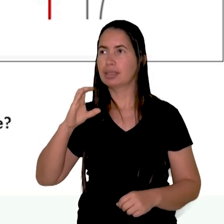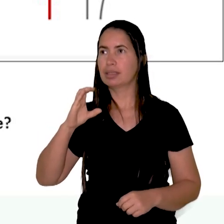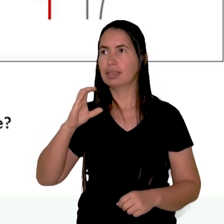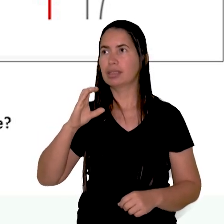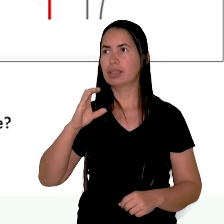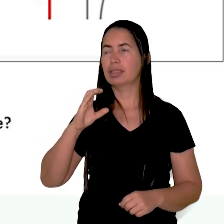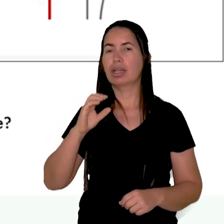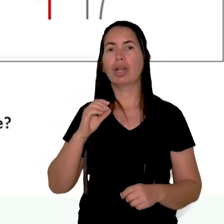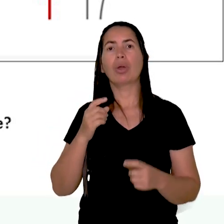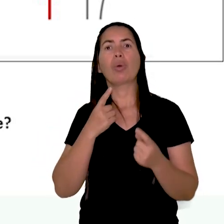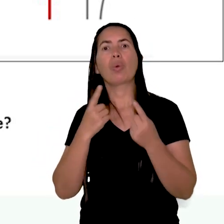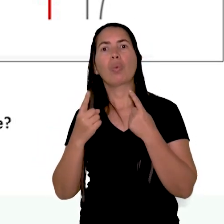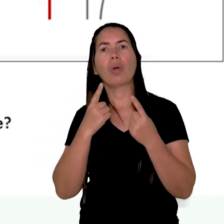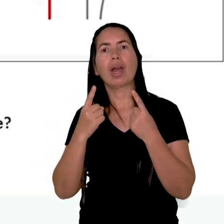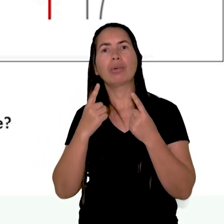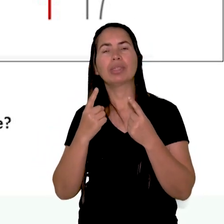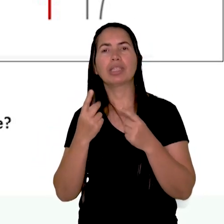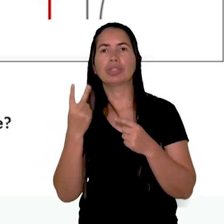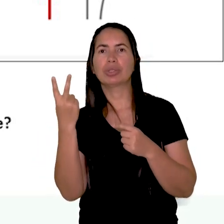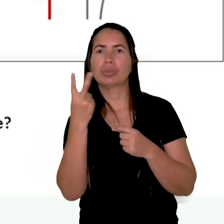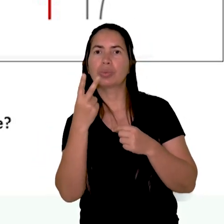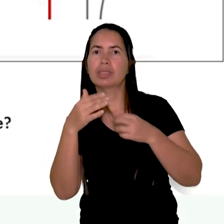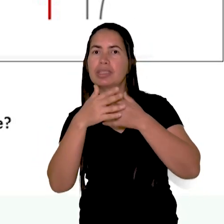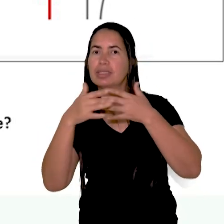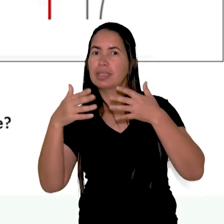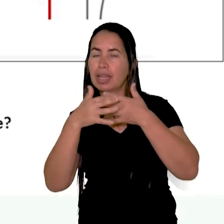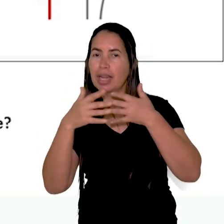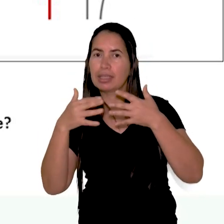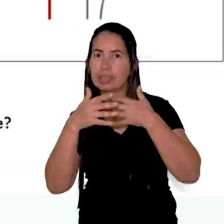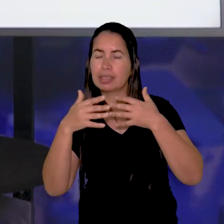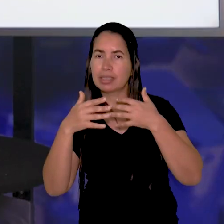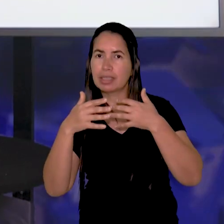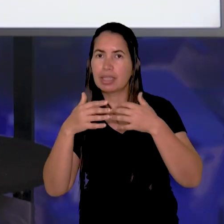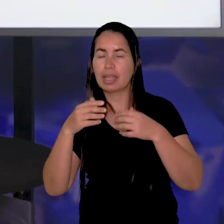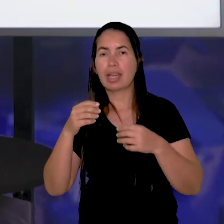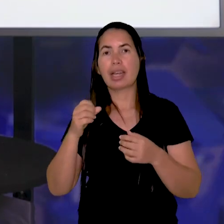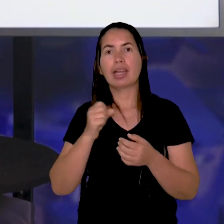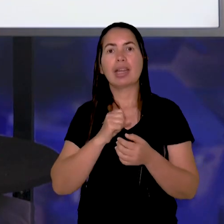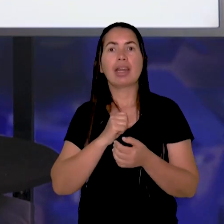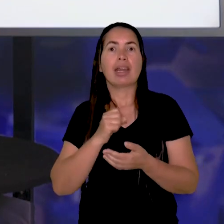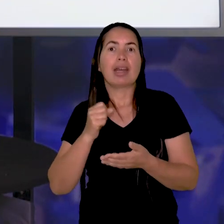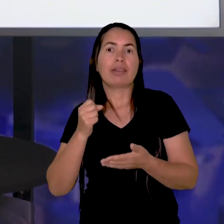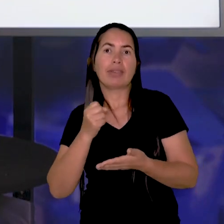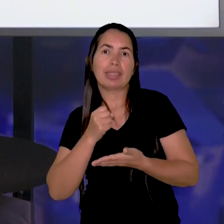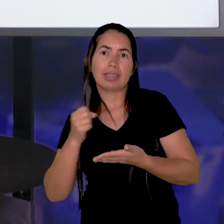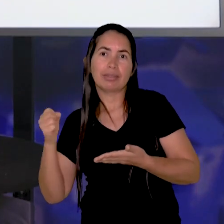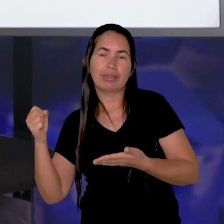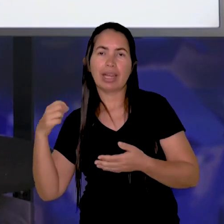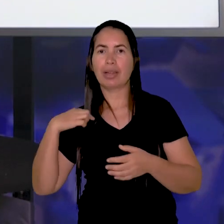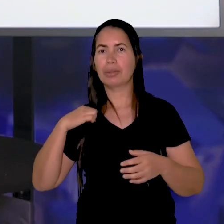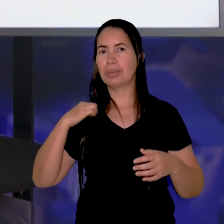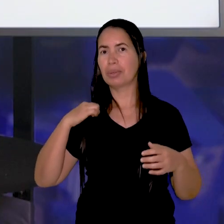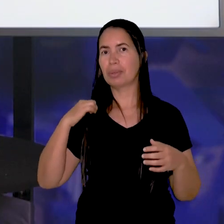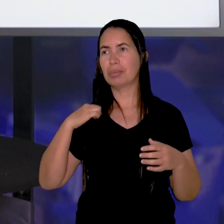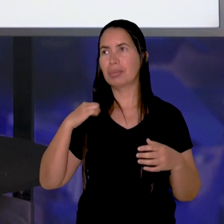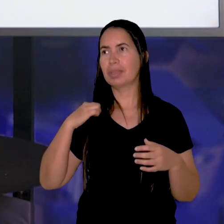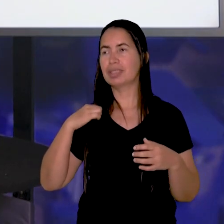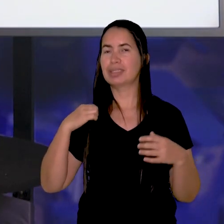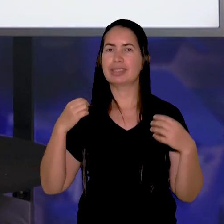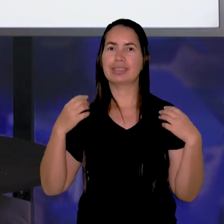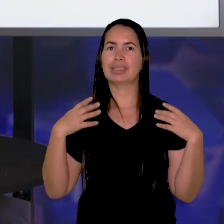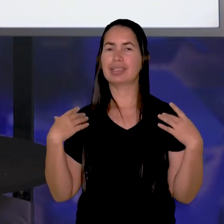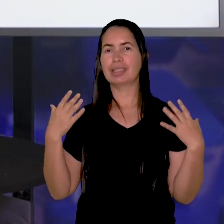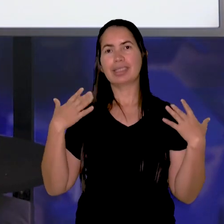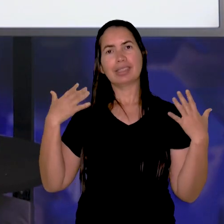E para qual dessas 2 cidades ele deverá levar roupas mais leves, porque lá vai estar